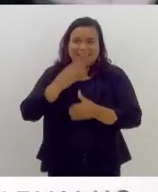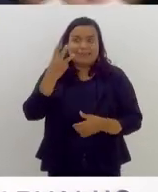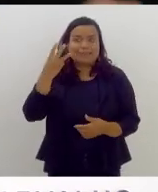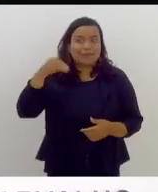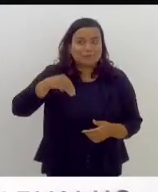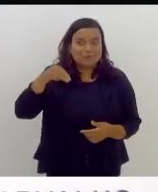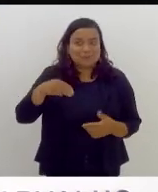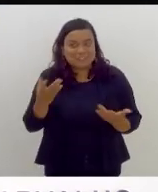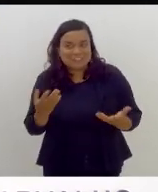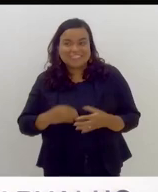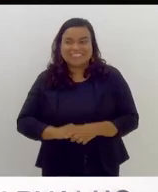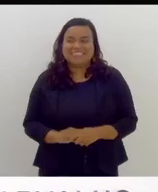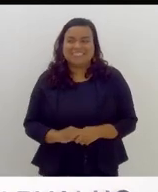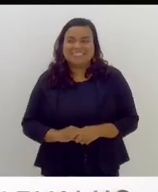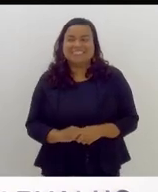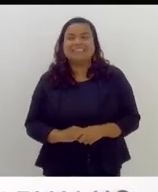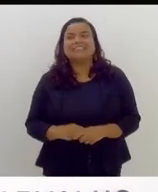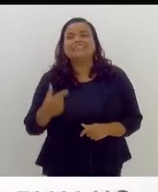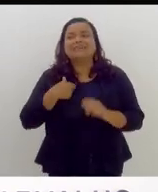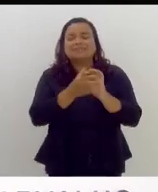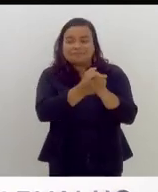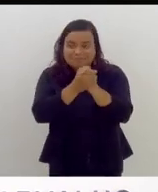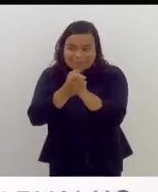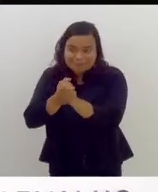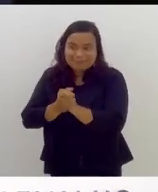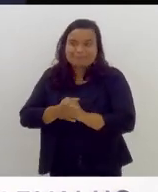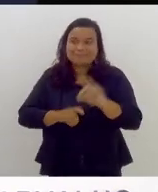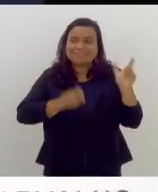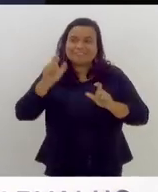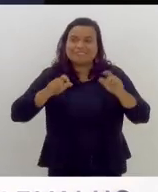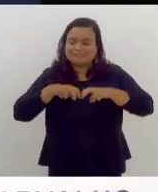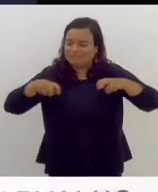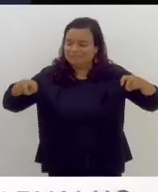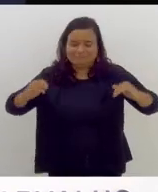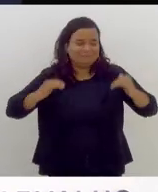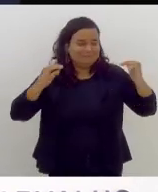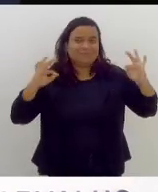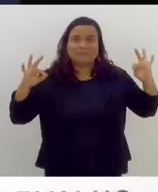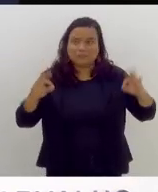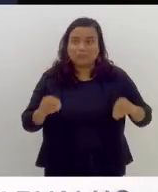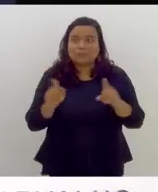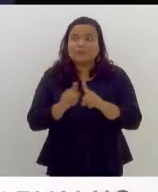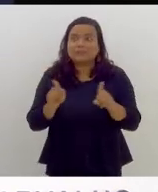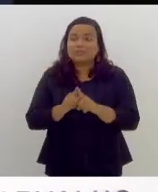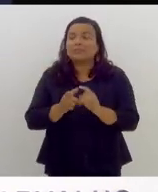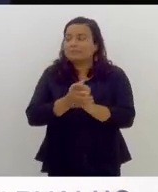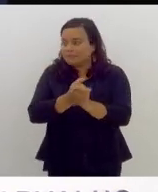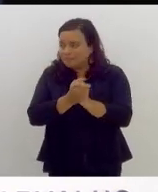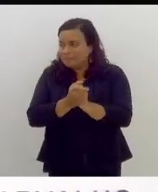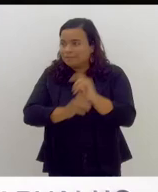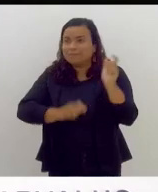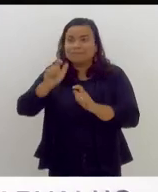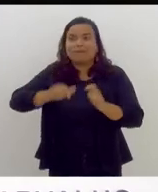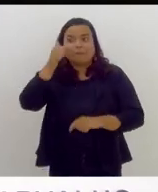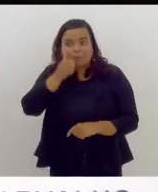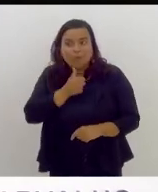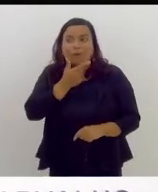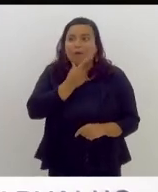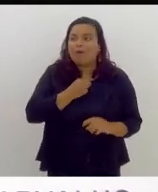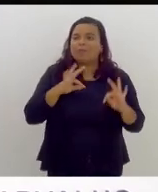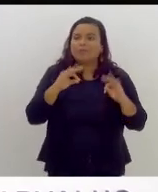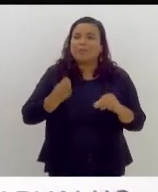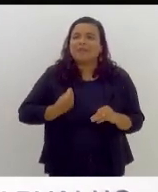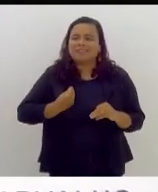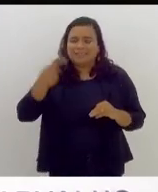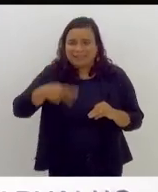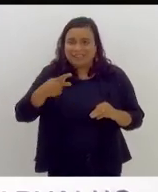3 minutos, eu cumprimento a todas as autoridades presentes e a todas as mulheres e homens presentes aqui